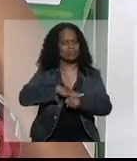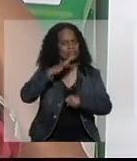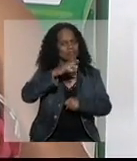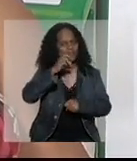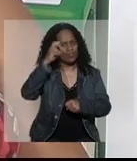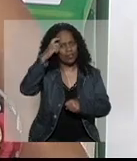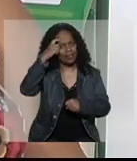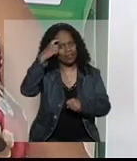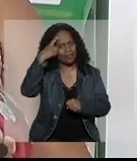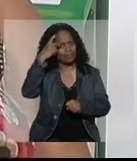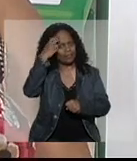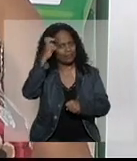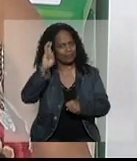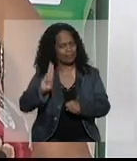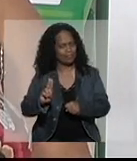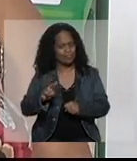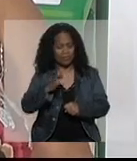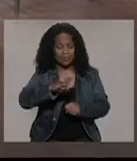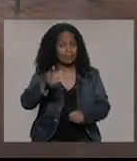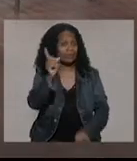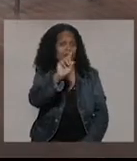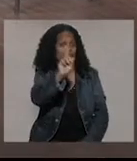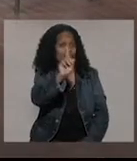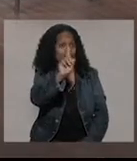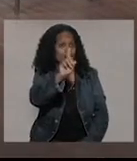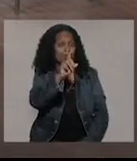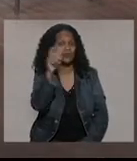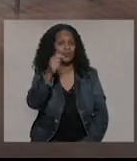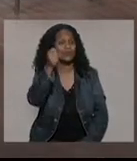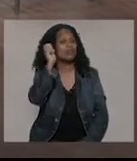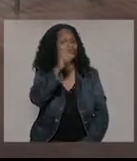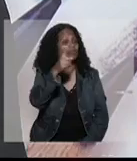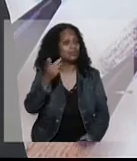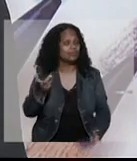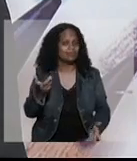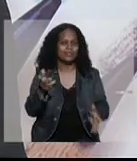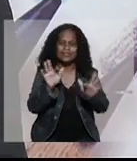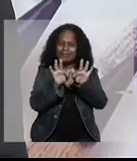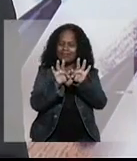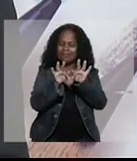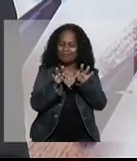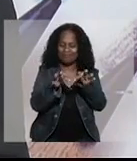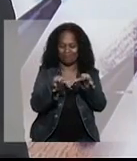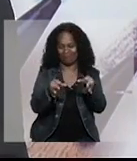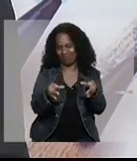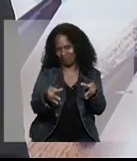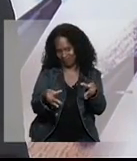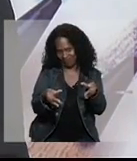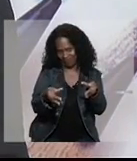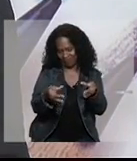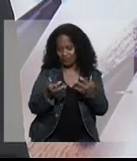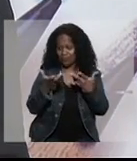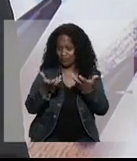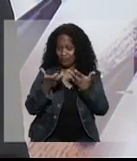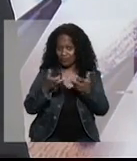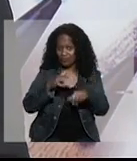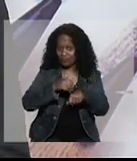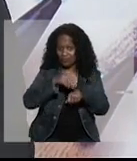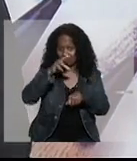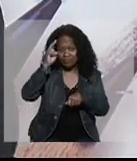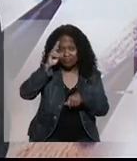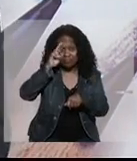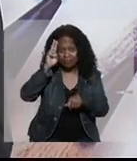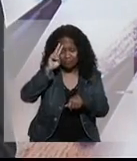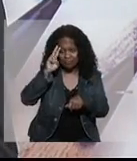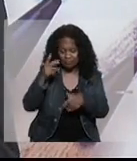criança devolve para mim que isso é um truque. É um truque. Agora, Muito vou legal. passar para você, Silvia. Quero depois ouvir mais contos aí do Câmara